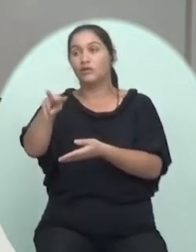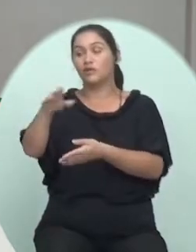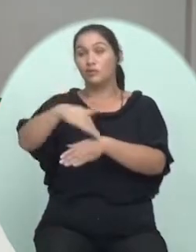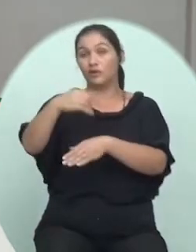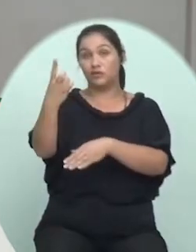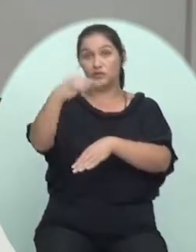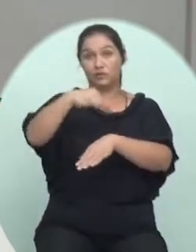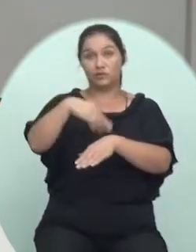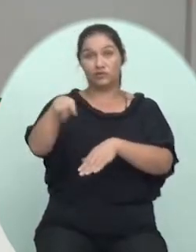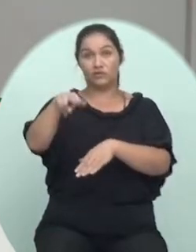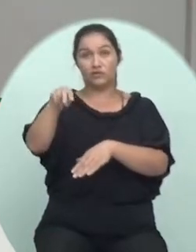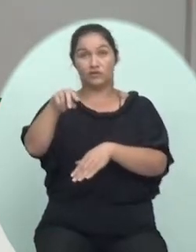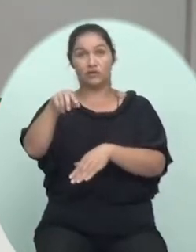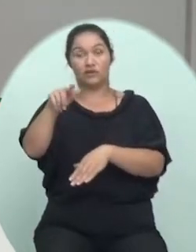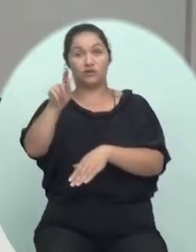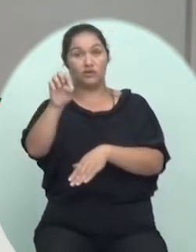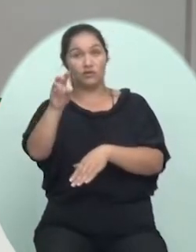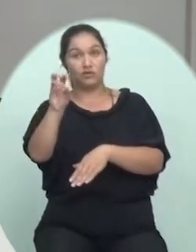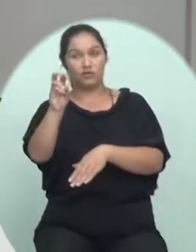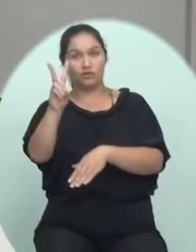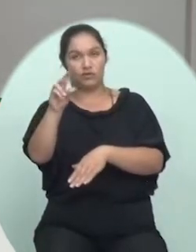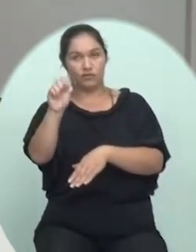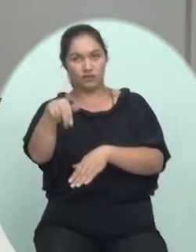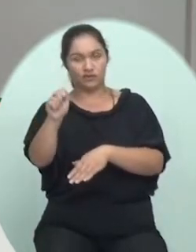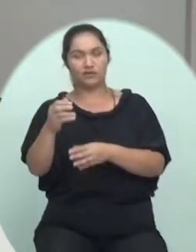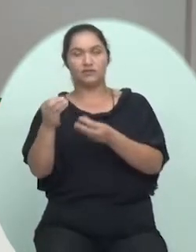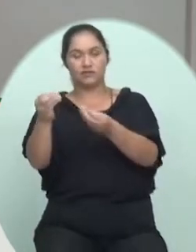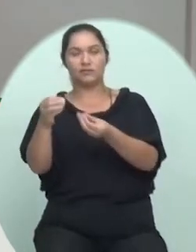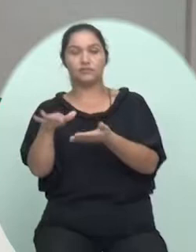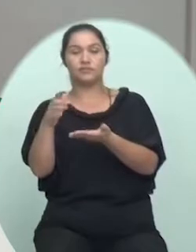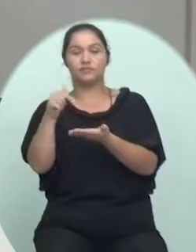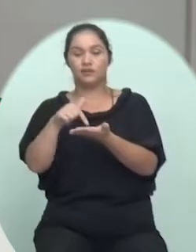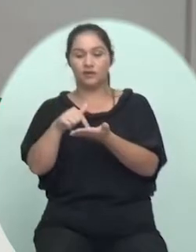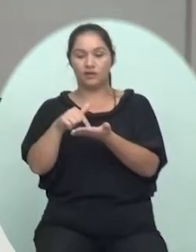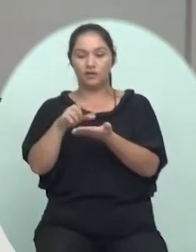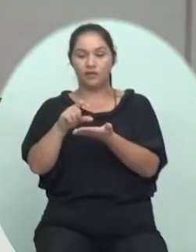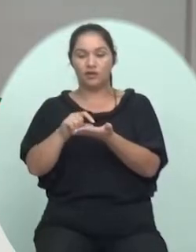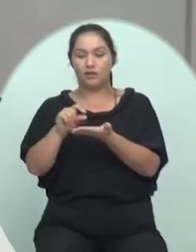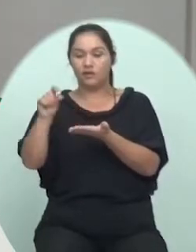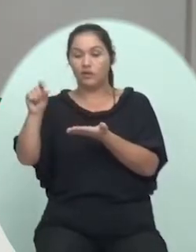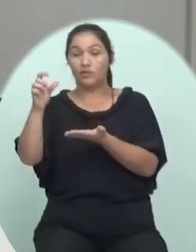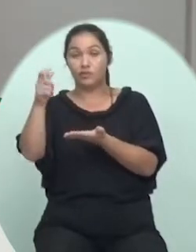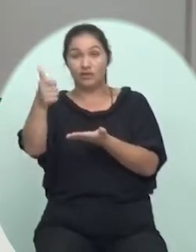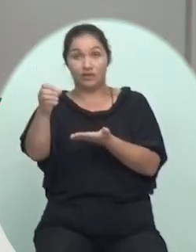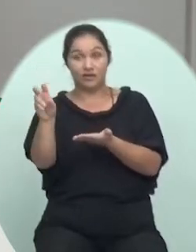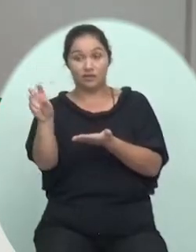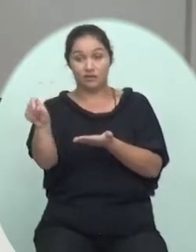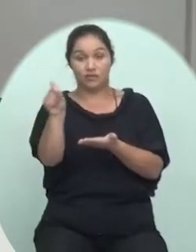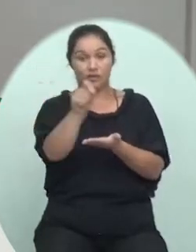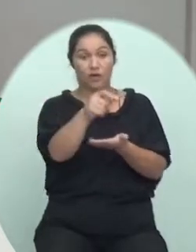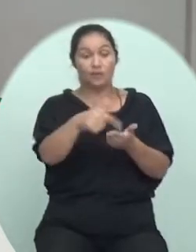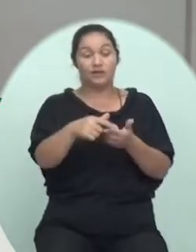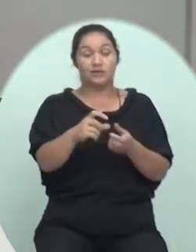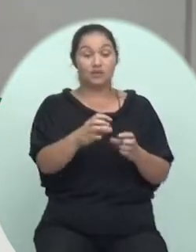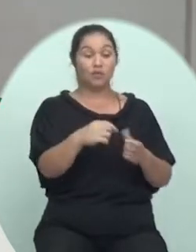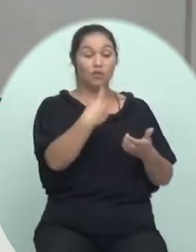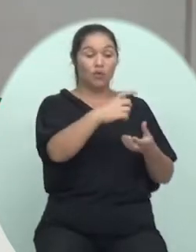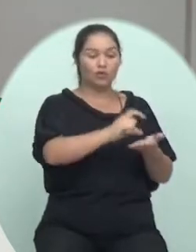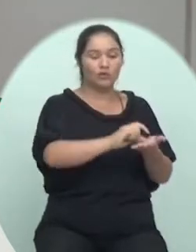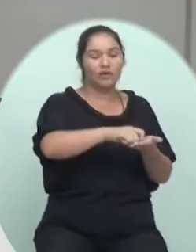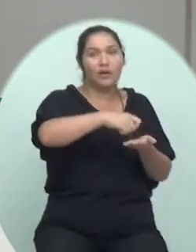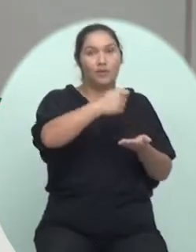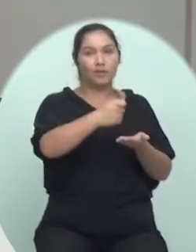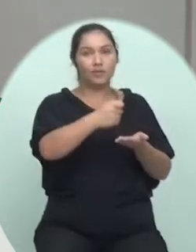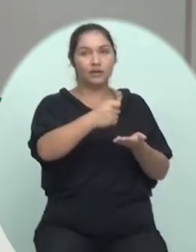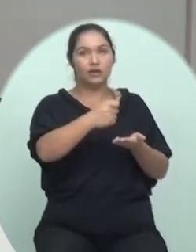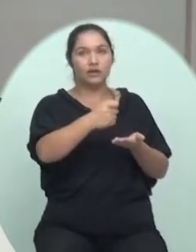Giovanna Zanetti. Obrigado, vereador. Então, tudo isso nós temos que, antes de fazer uma crítica, a gente tem que pesar bem o que está sendo falado, porque, de repente, está